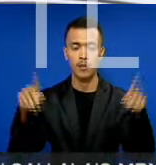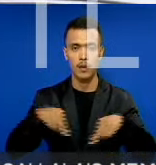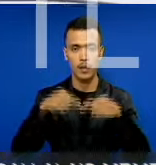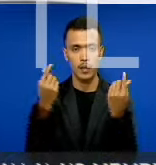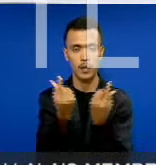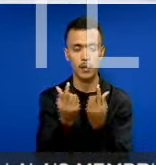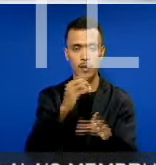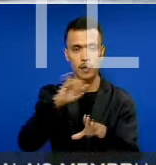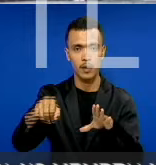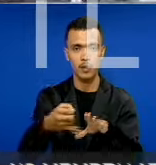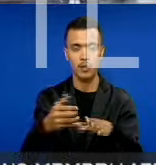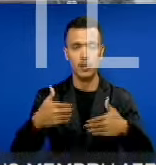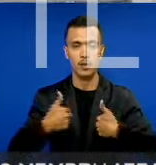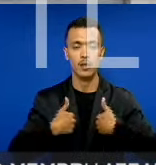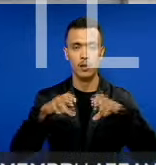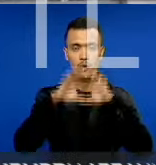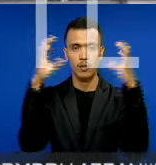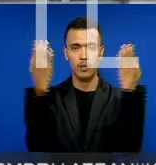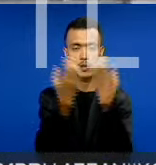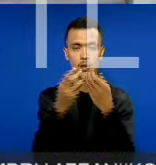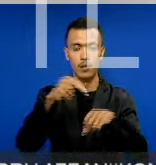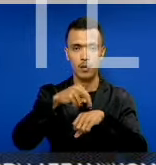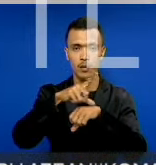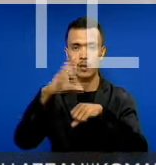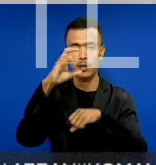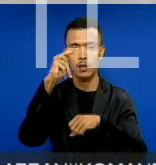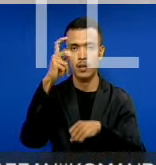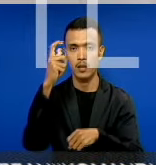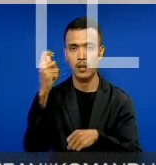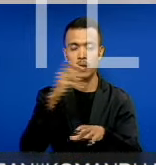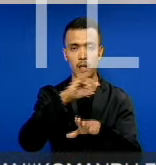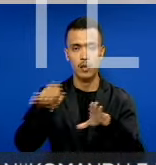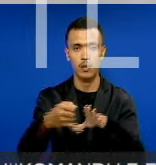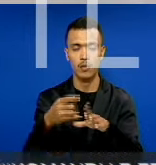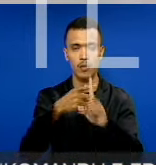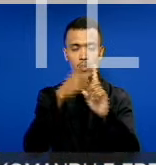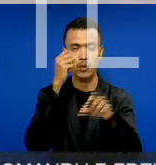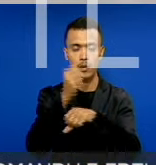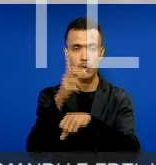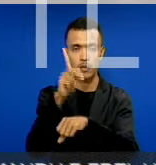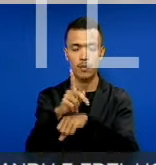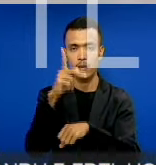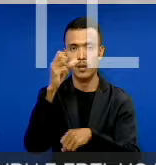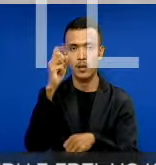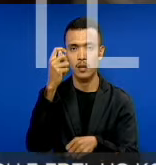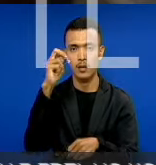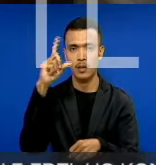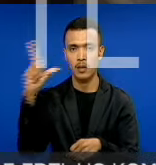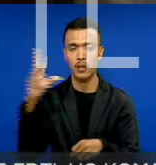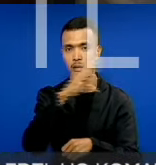Equipa Nebeola Parte e o Conselho Nacional do Trabalho, CNT, composto por CFOP, KSTL,